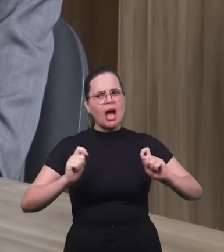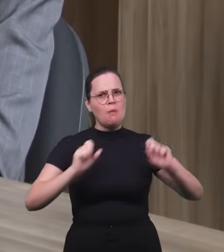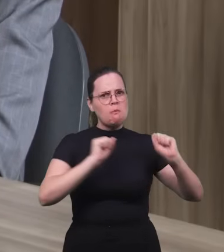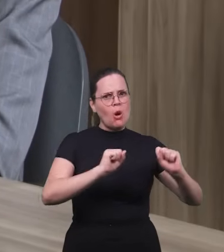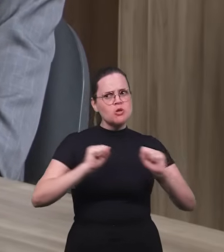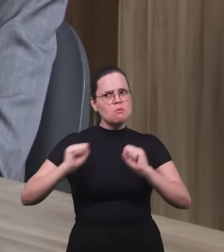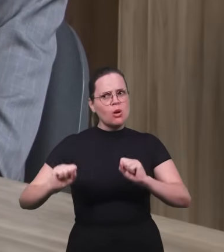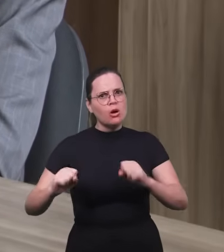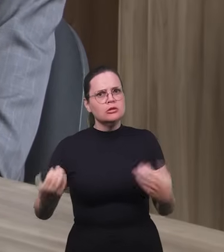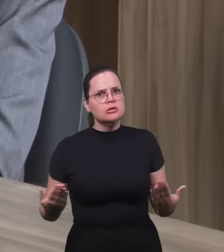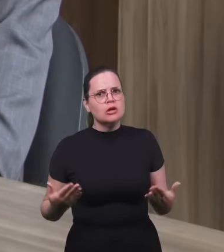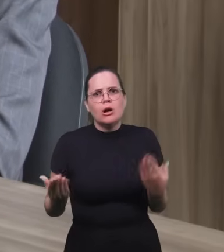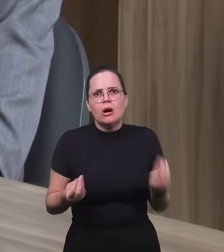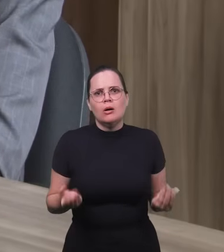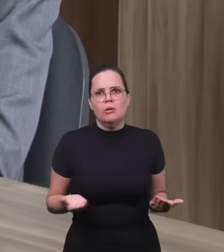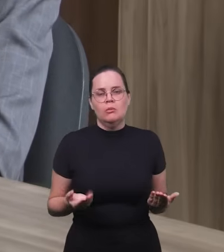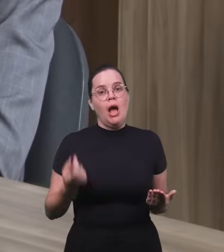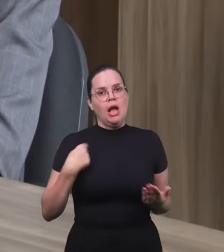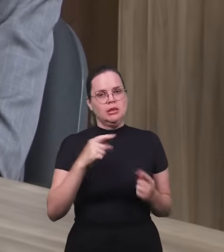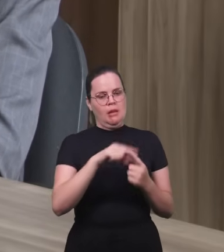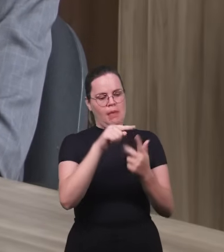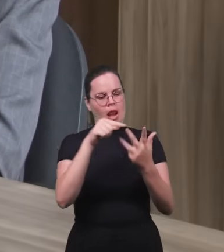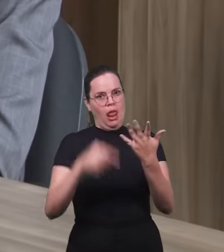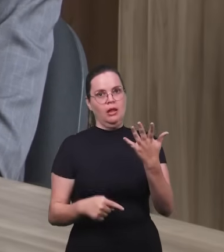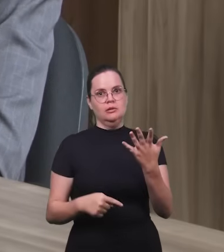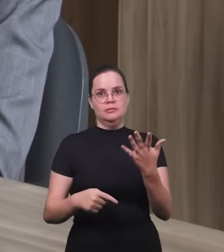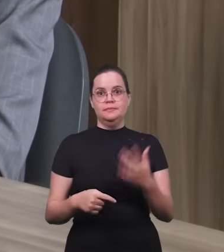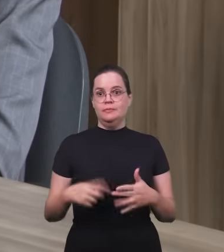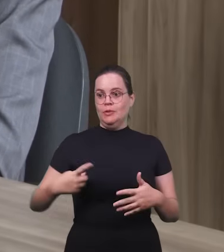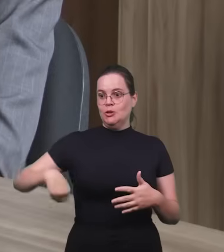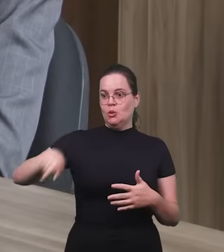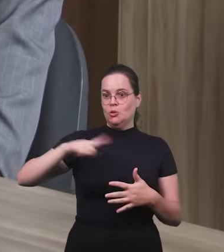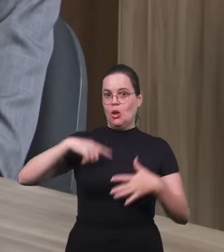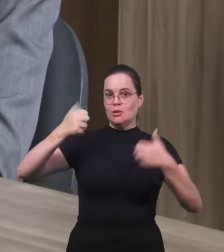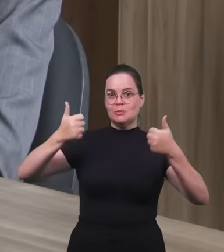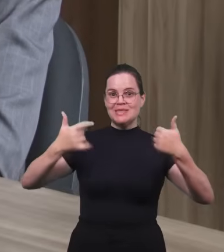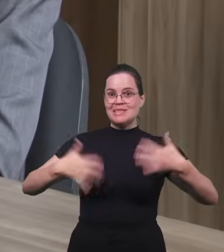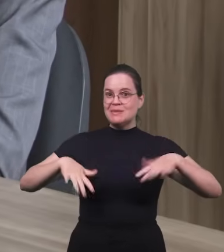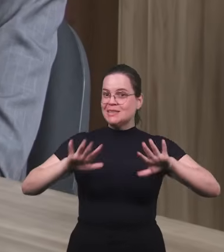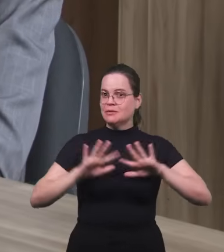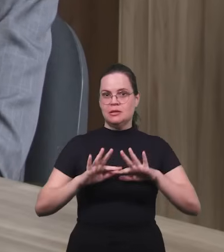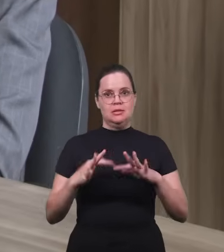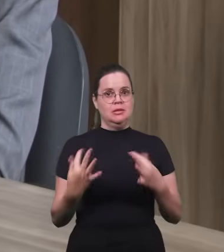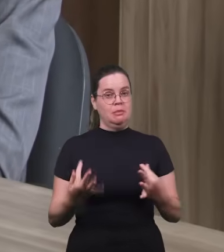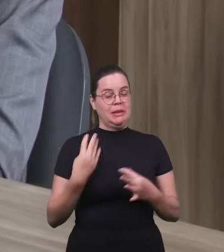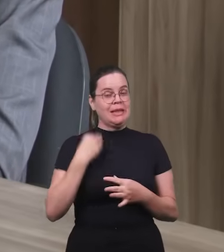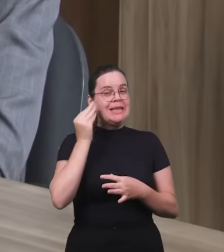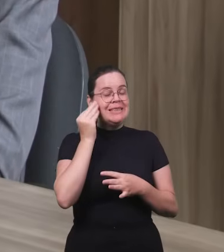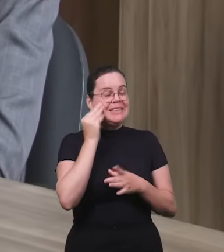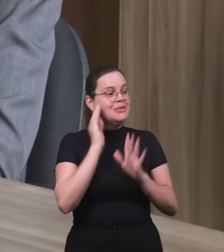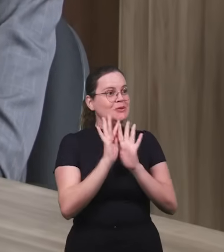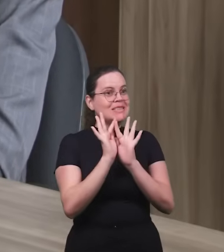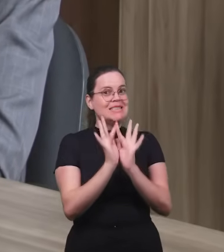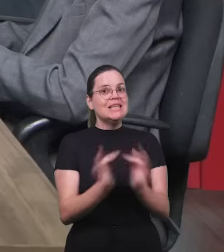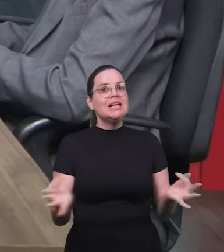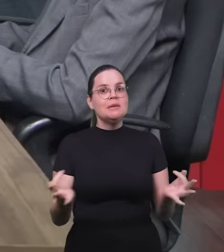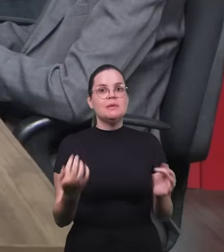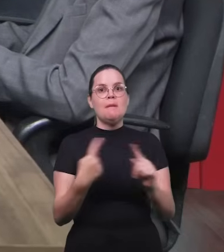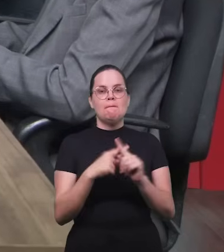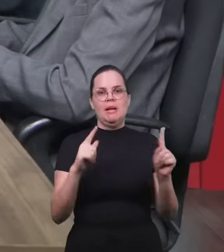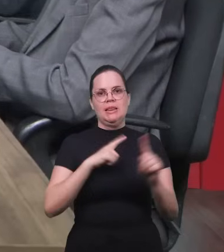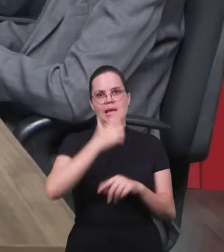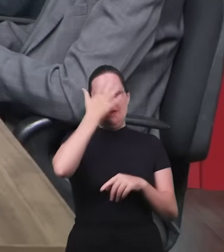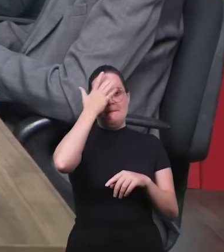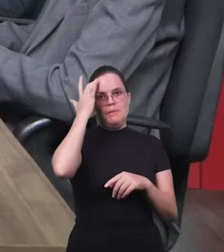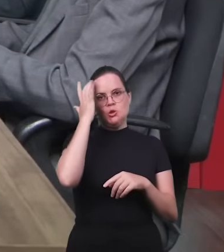ter que trabalhar com elas ao mesmo tempo. E isso a gente está dando uma explicação simples, né? Assim, até para relatar aos irmãos que têm mais